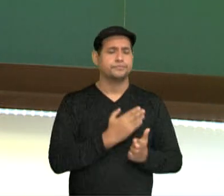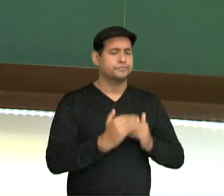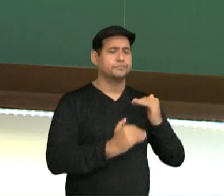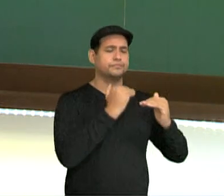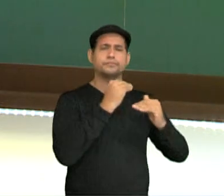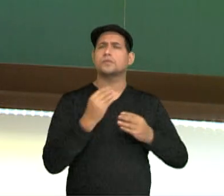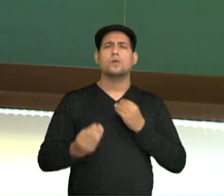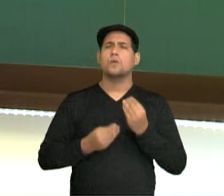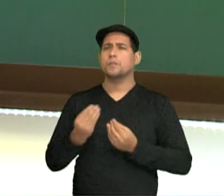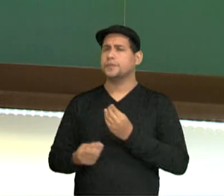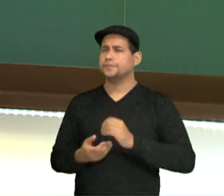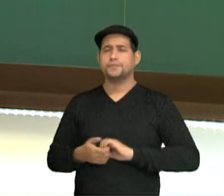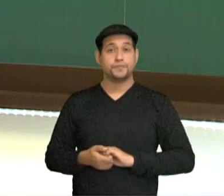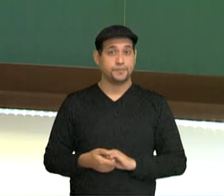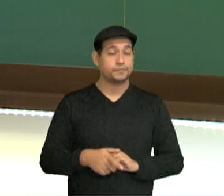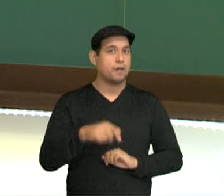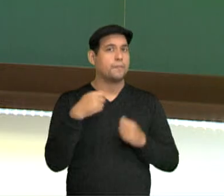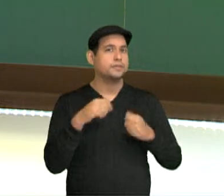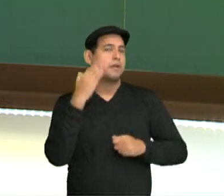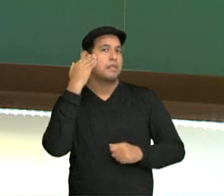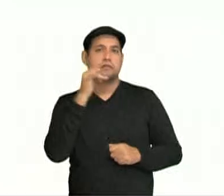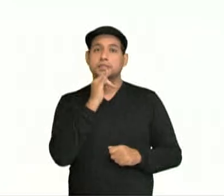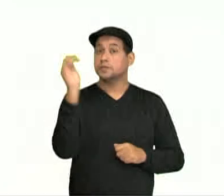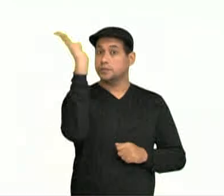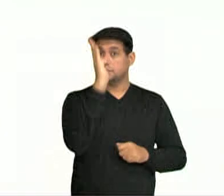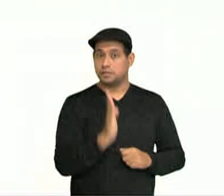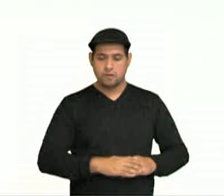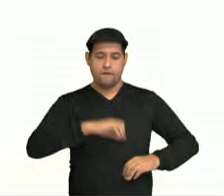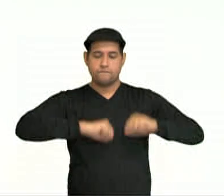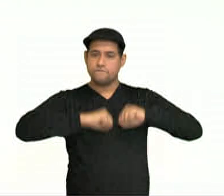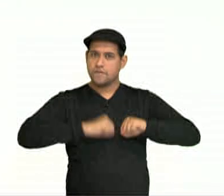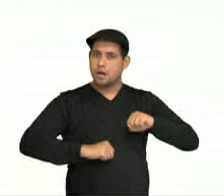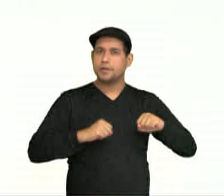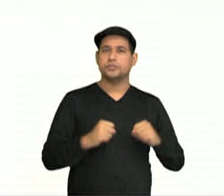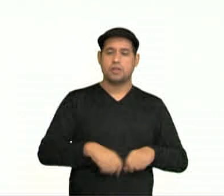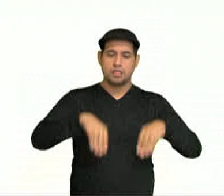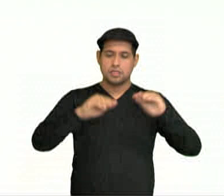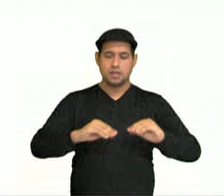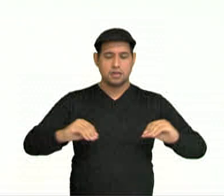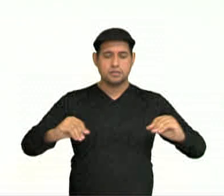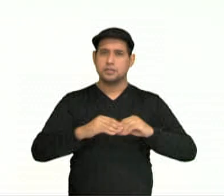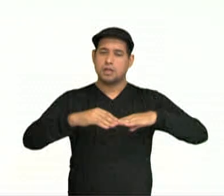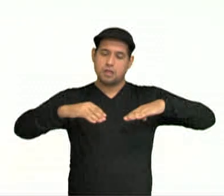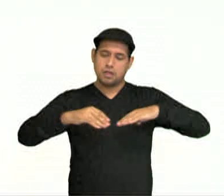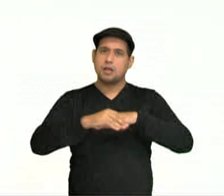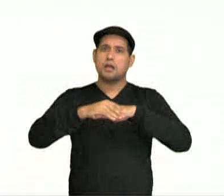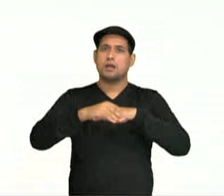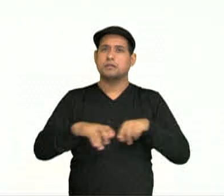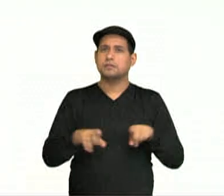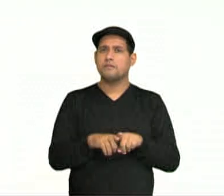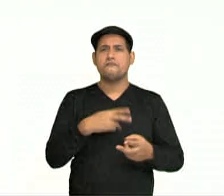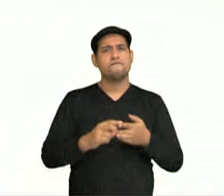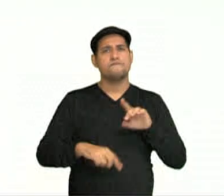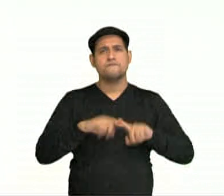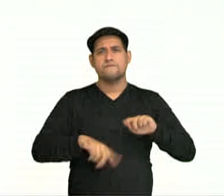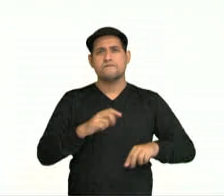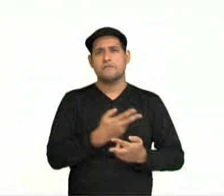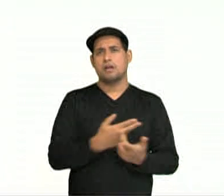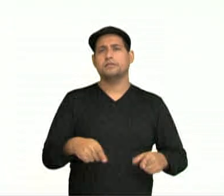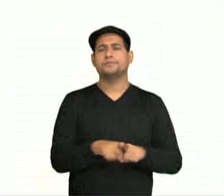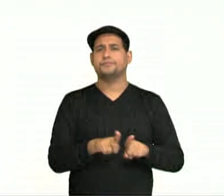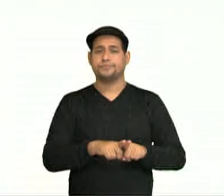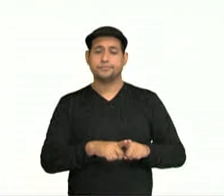de industrialização? Entenda que no Brasil as fábricas de tecidos, calçados e outros produtos que eram considerados